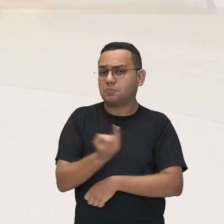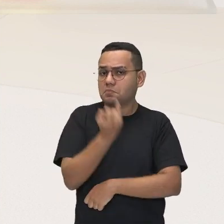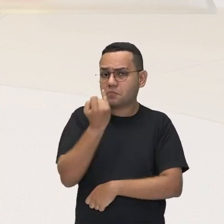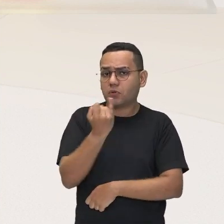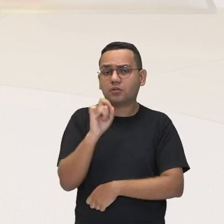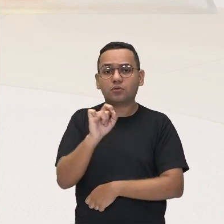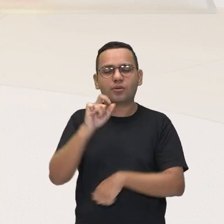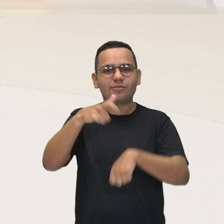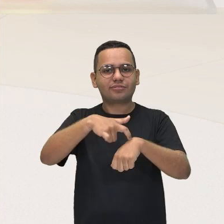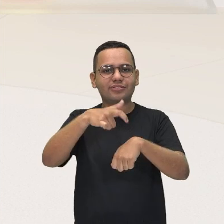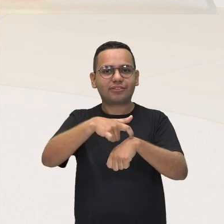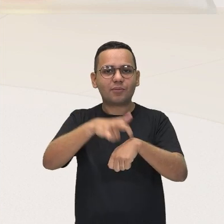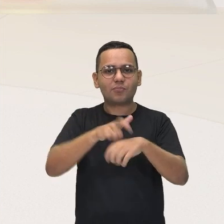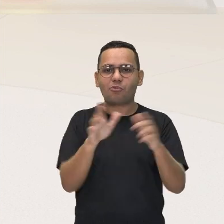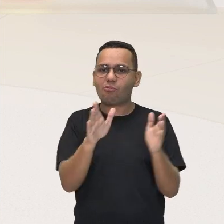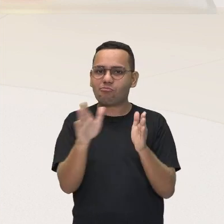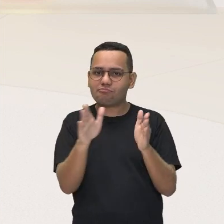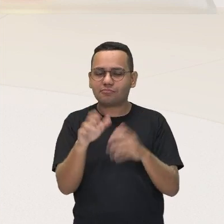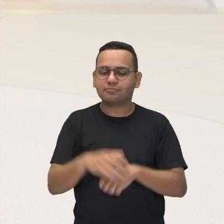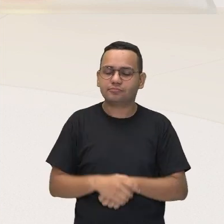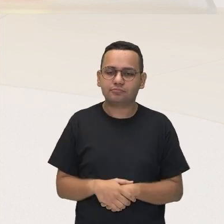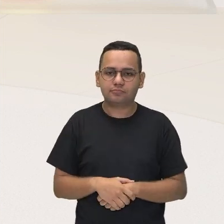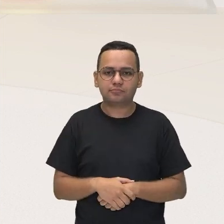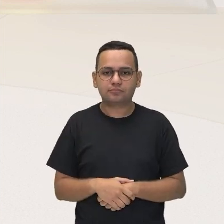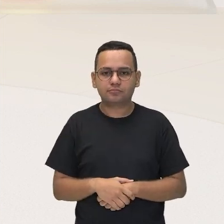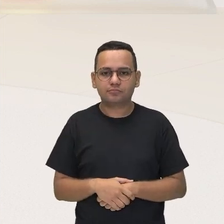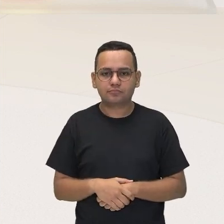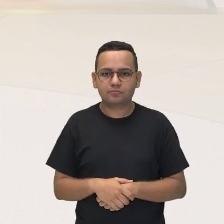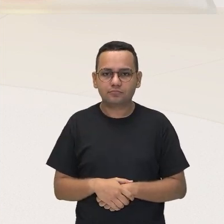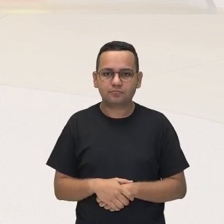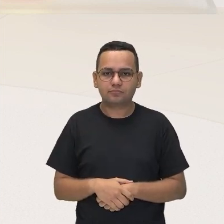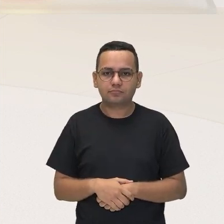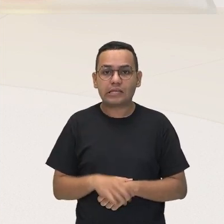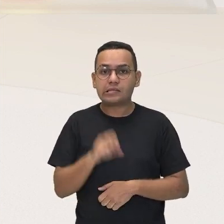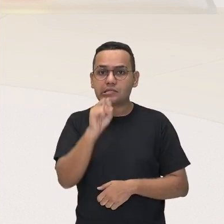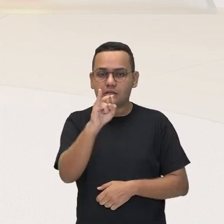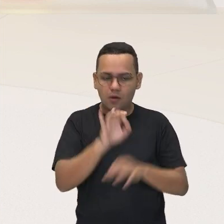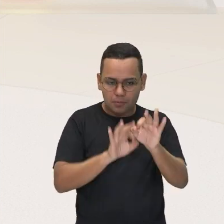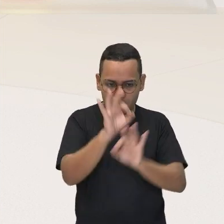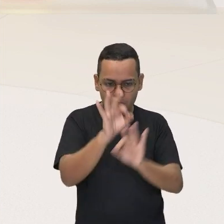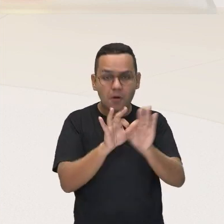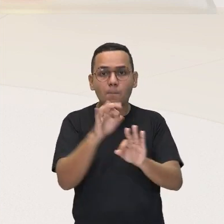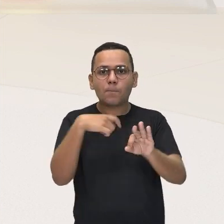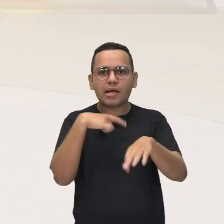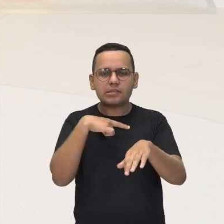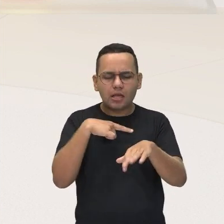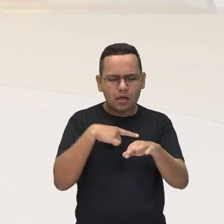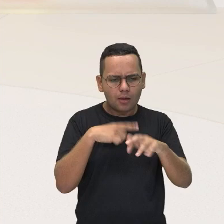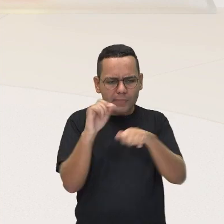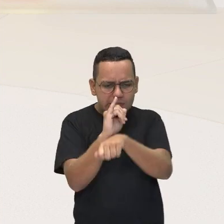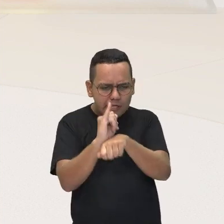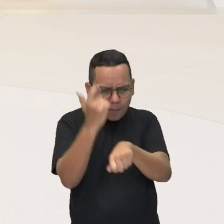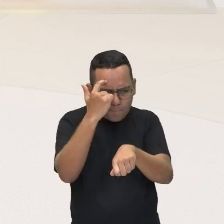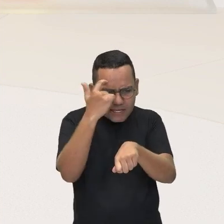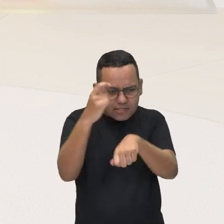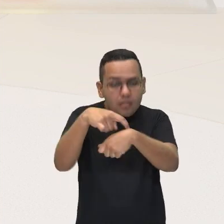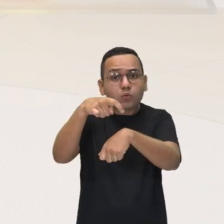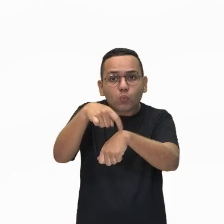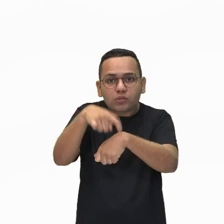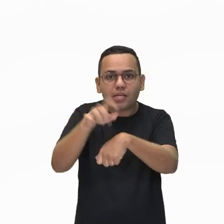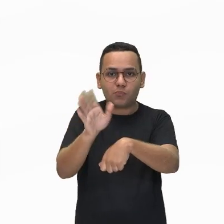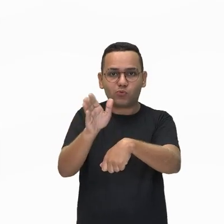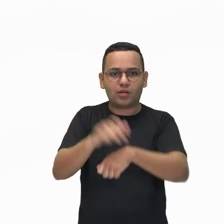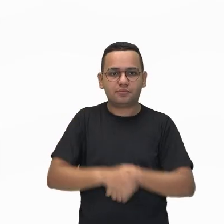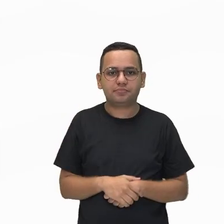o tempo, não é verdade? Quando eu estou planejando, eu direciono o tempo que eu vou utilizar naquela ação. Os planos